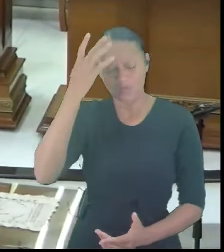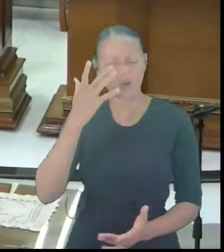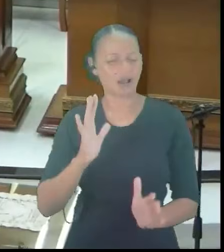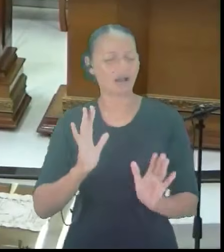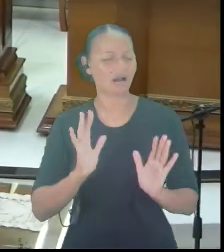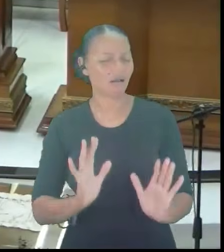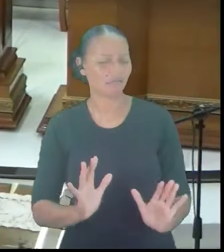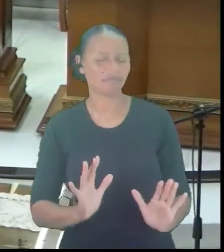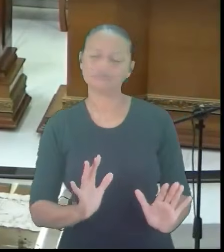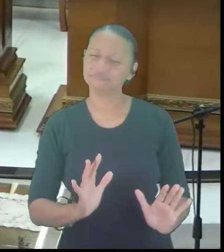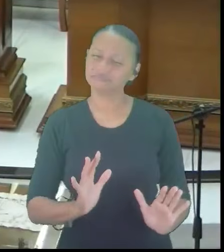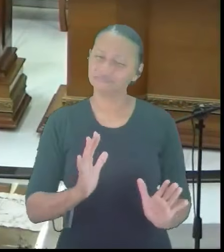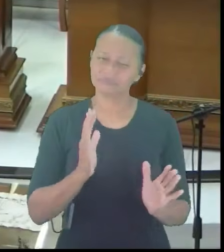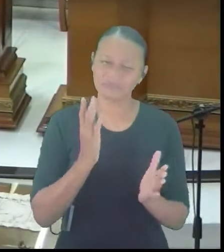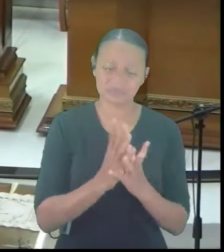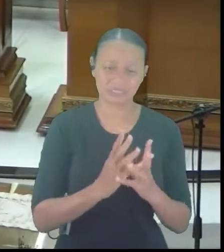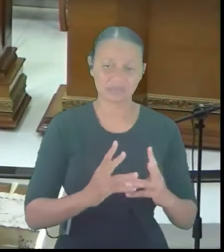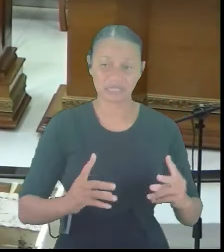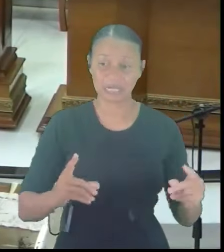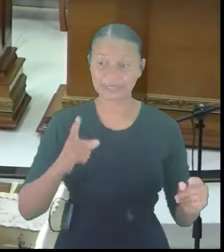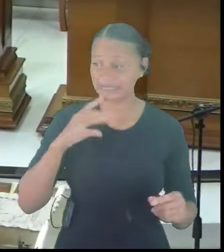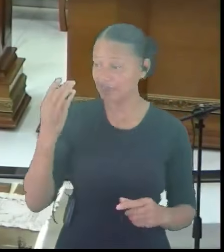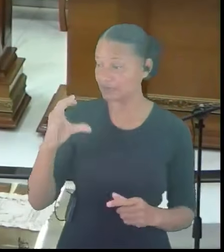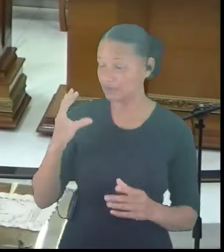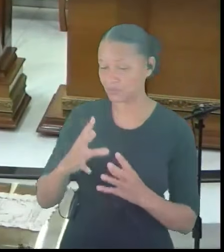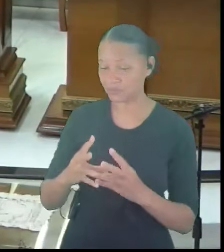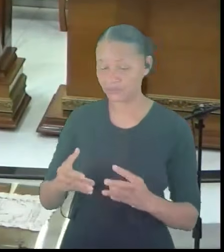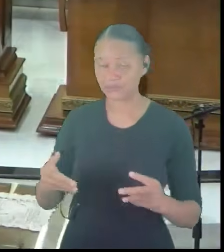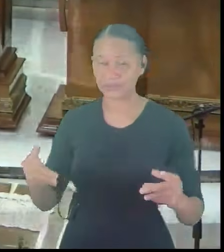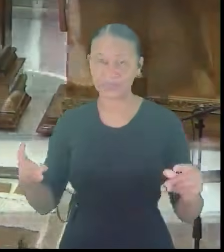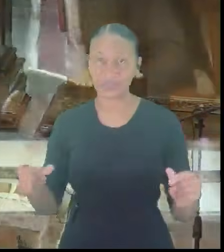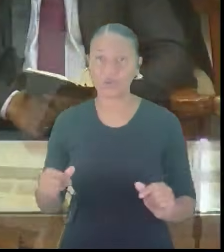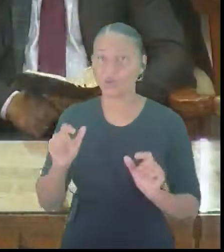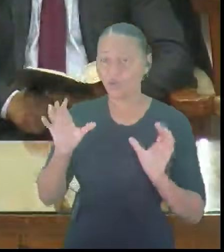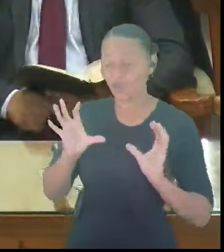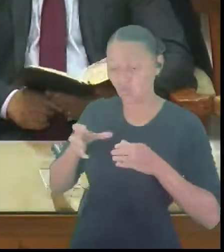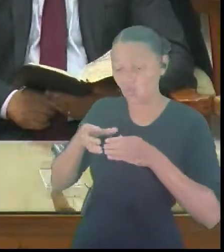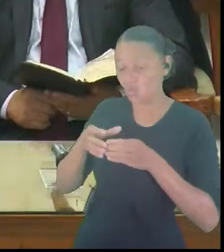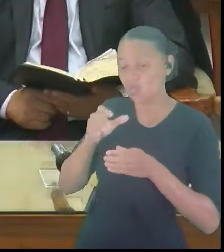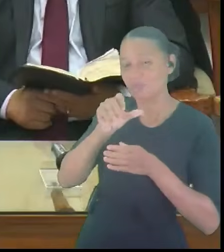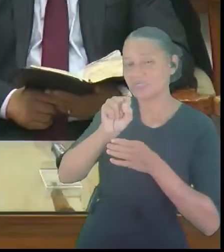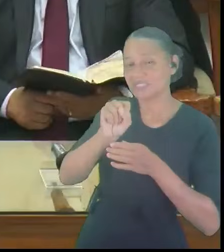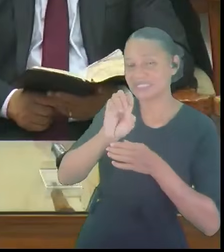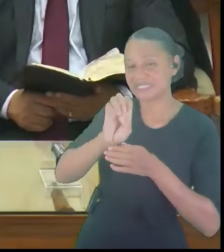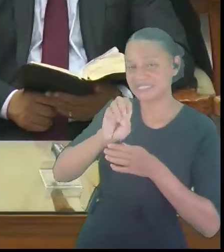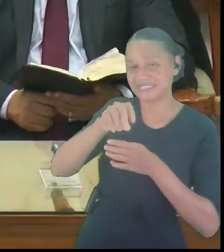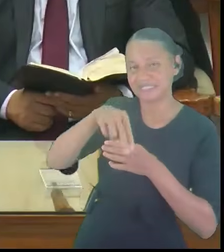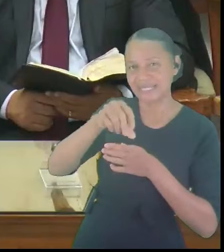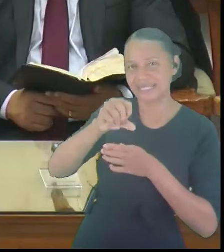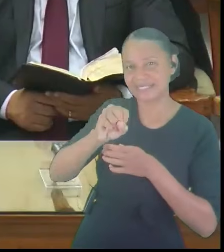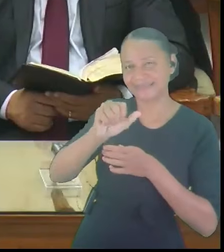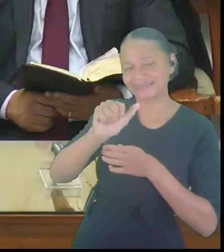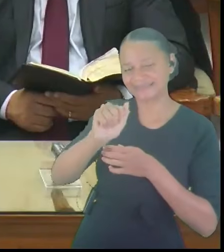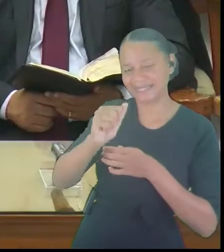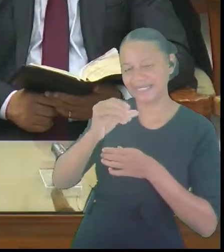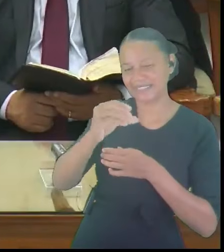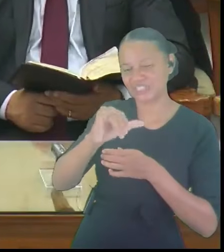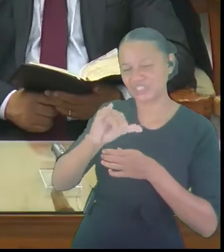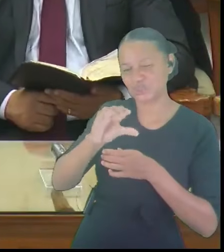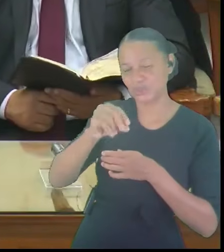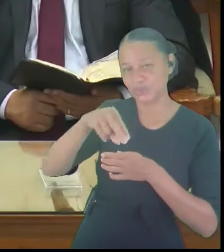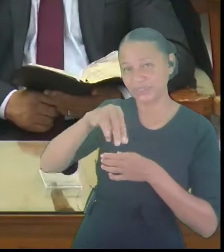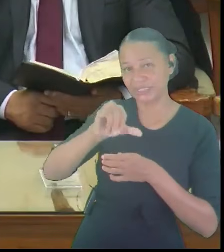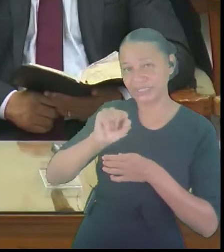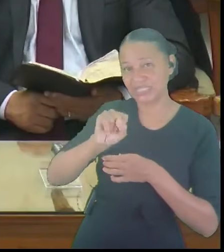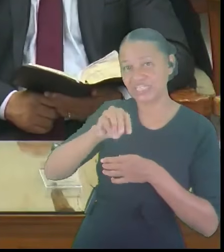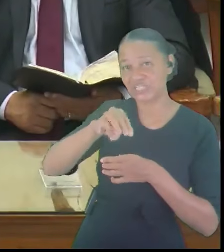ciência, desaparecerá. Os cessacionistas, eles se pegam neste versículo. O que é o cessacionismo?